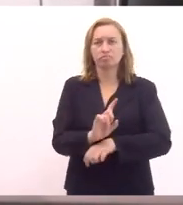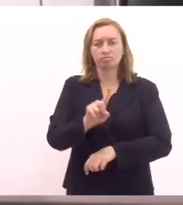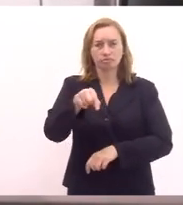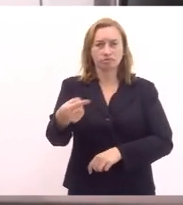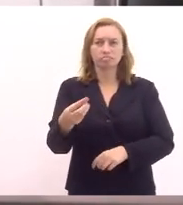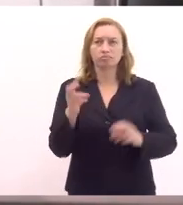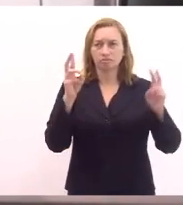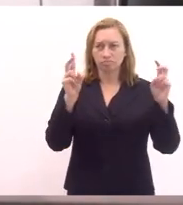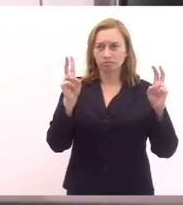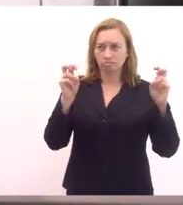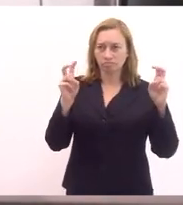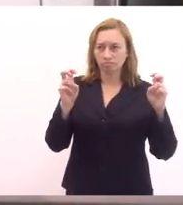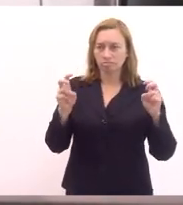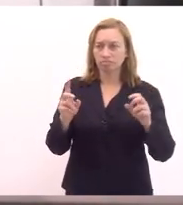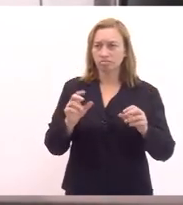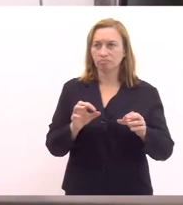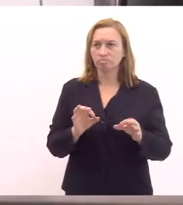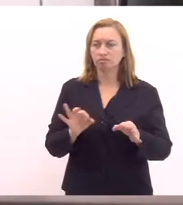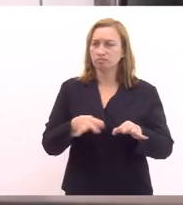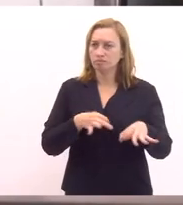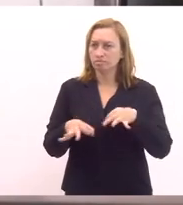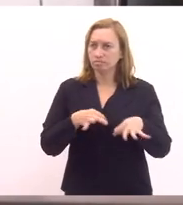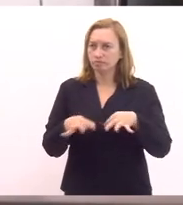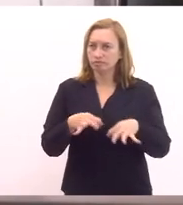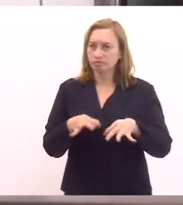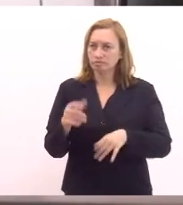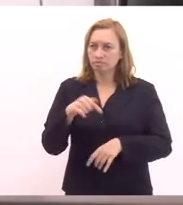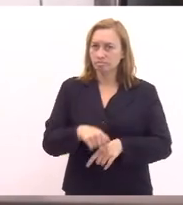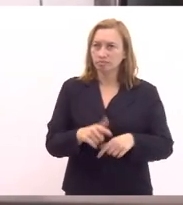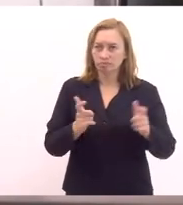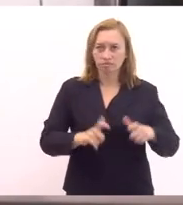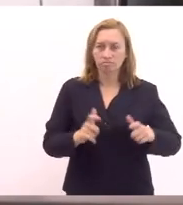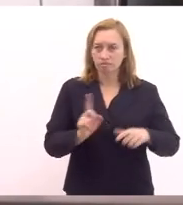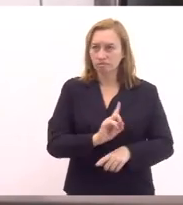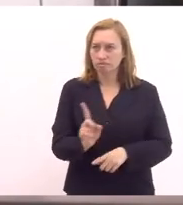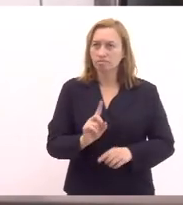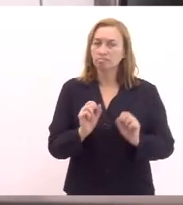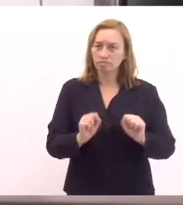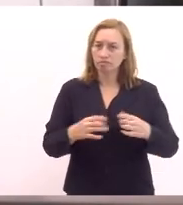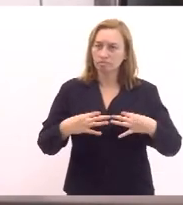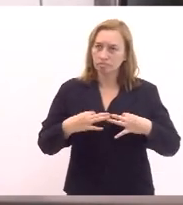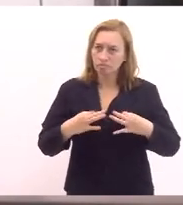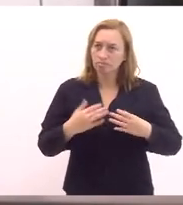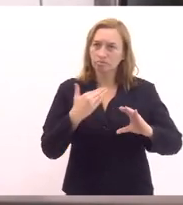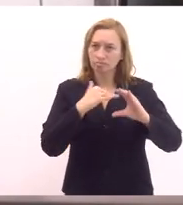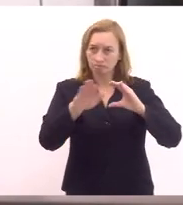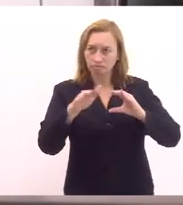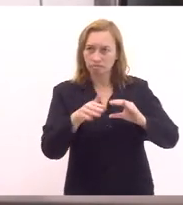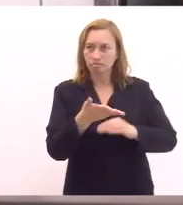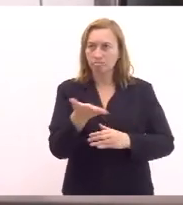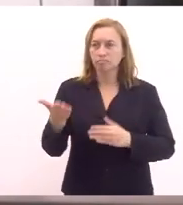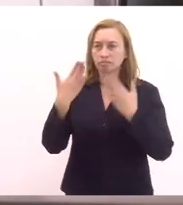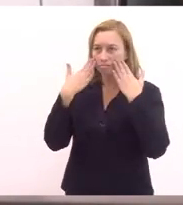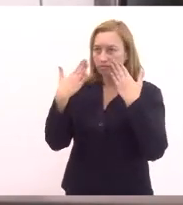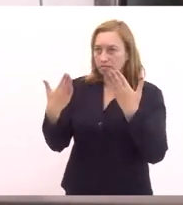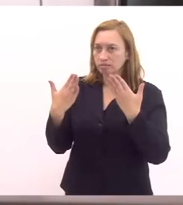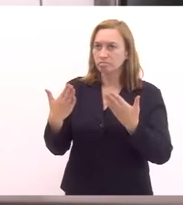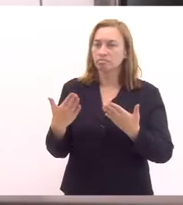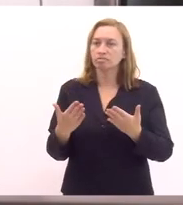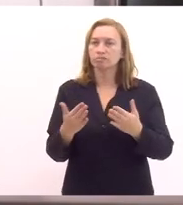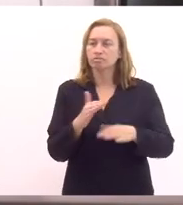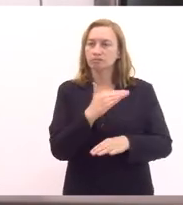questão é que a gente é preparei para cá a gente tinha preparado mas aqui não era o espaço e eu posso disponibilizar para vocês uma apresentação com